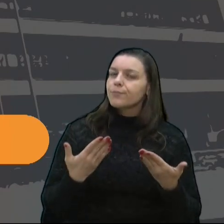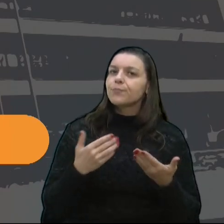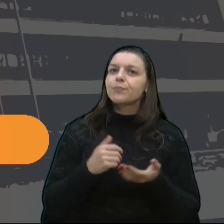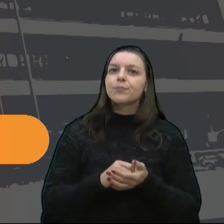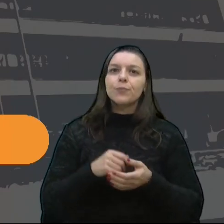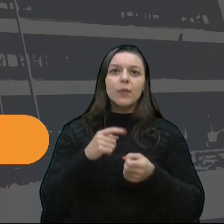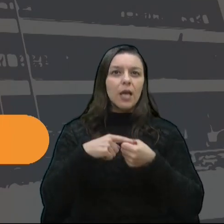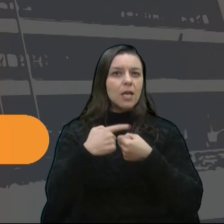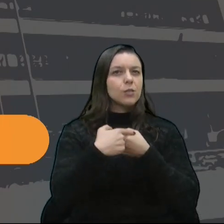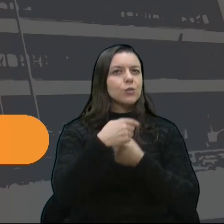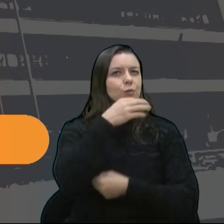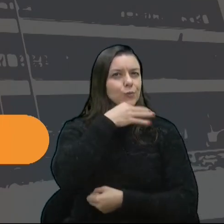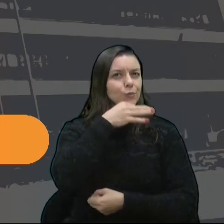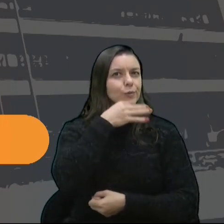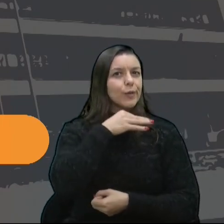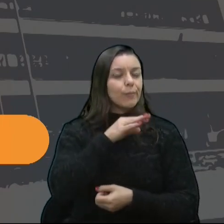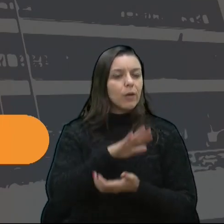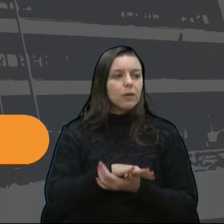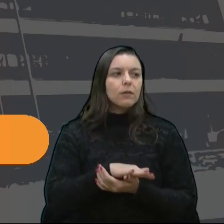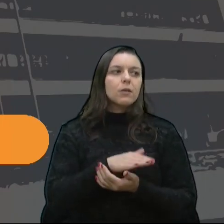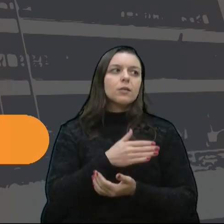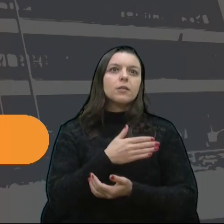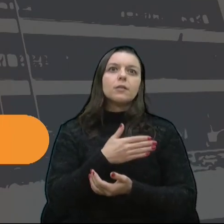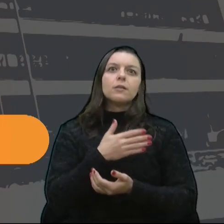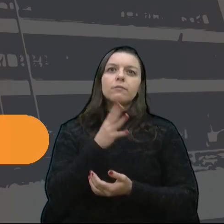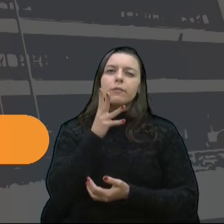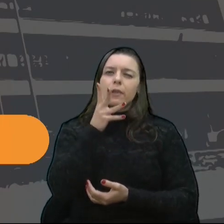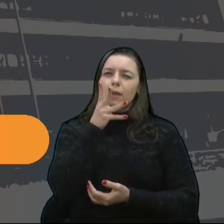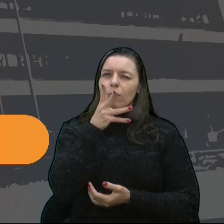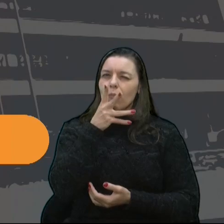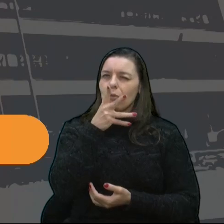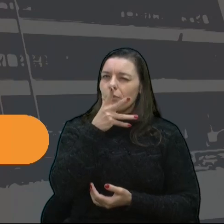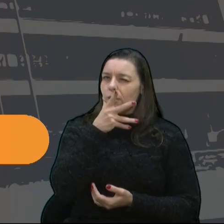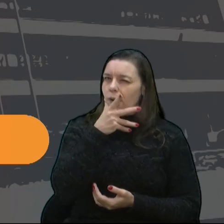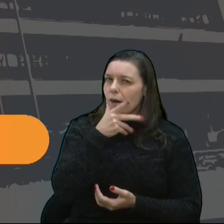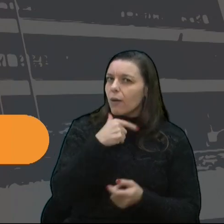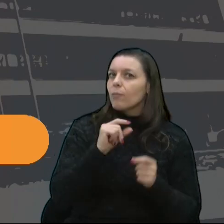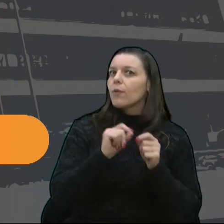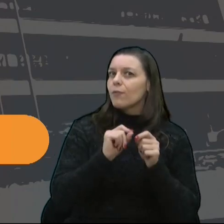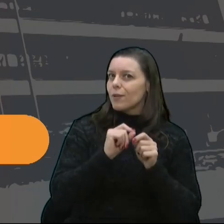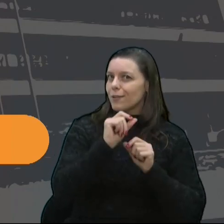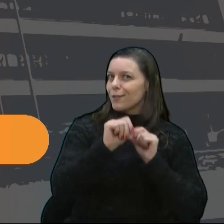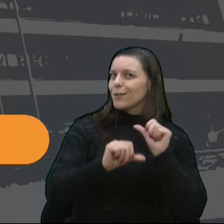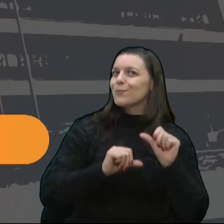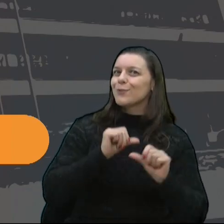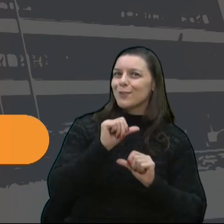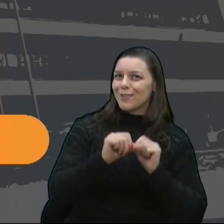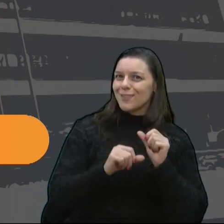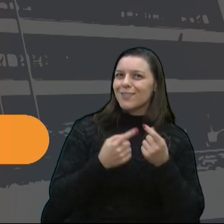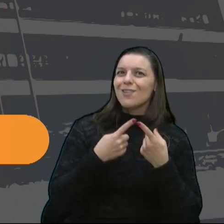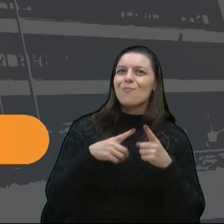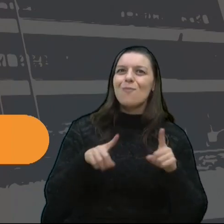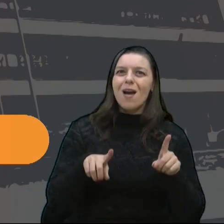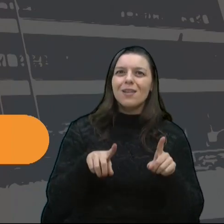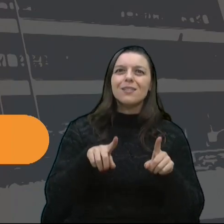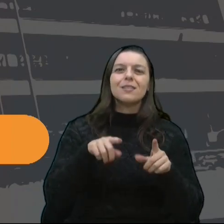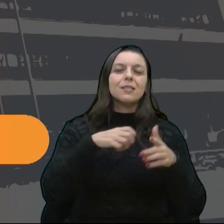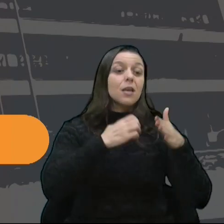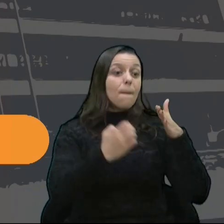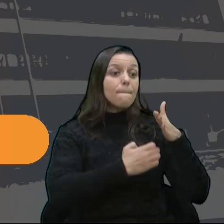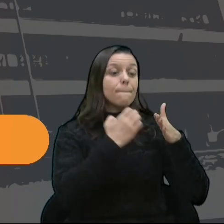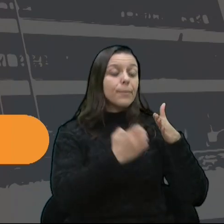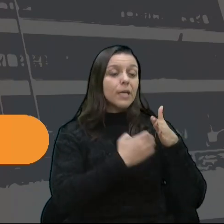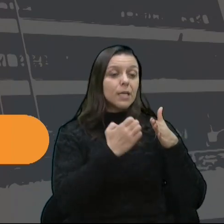restrições, ele é mais demorado às vezes para fazer suas mudanças, mas elas aconteceram. Muitas empresas perceberam a